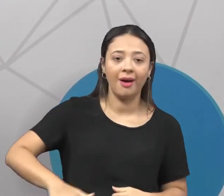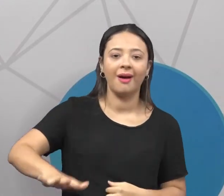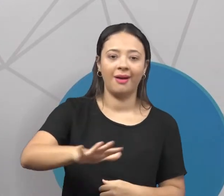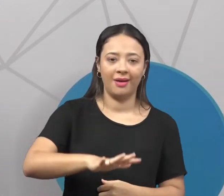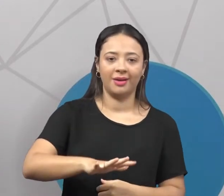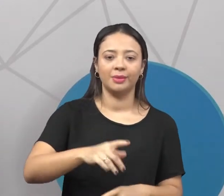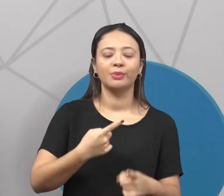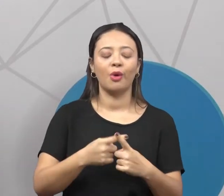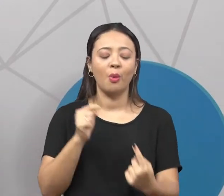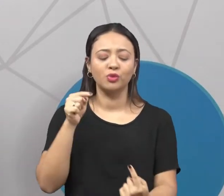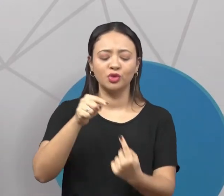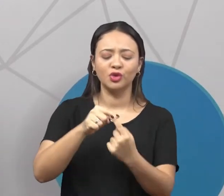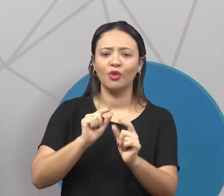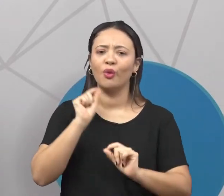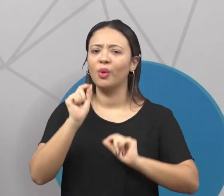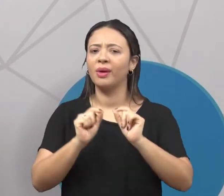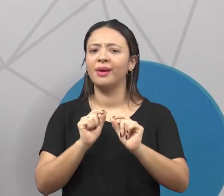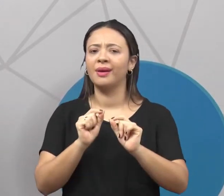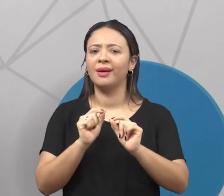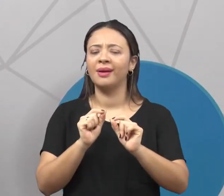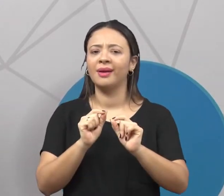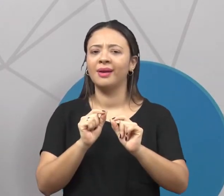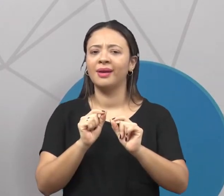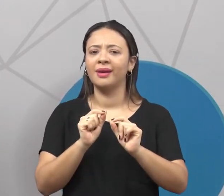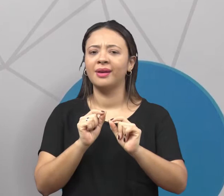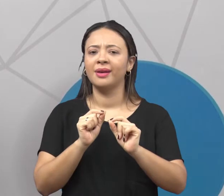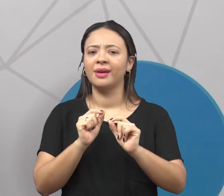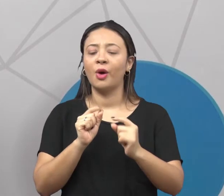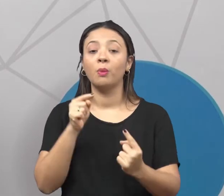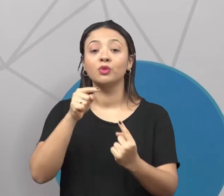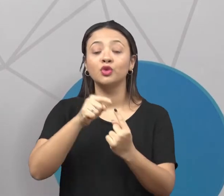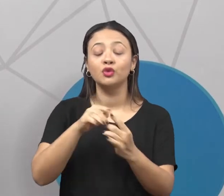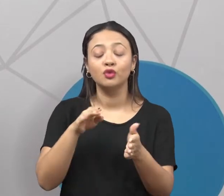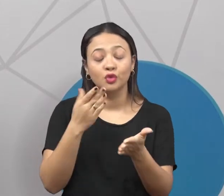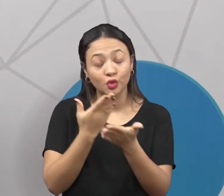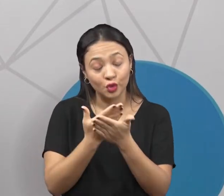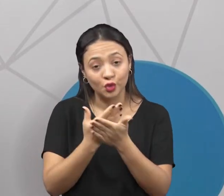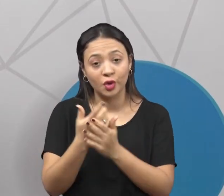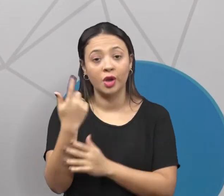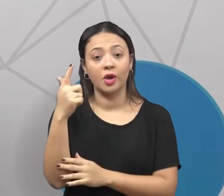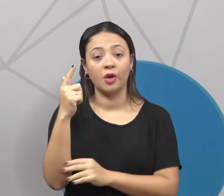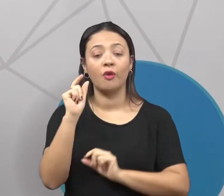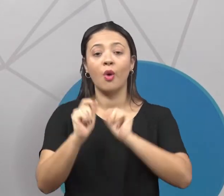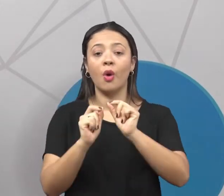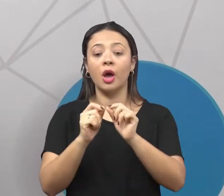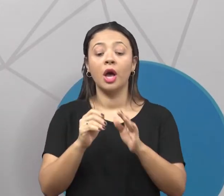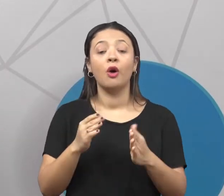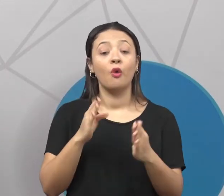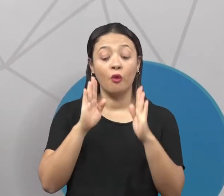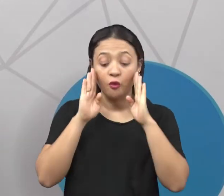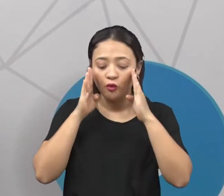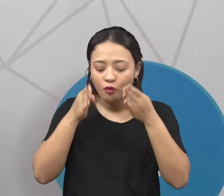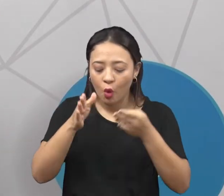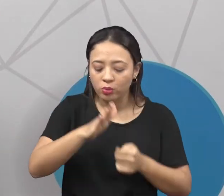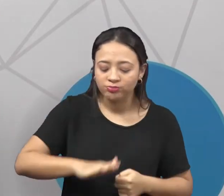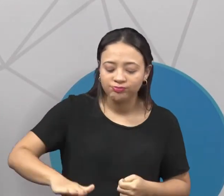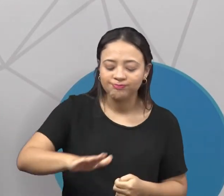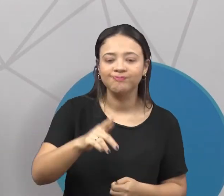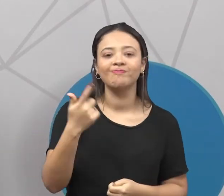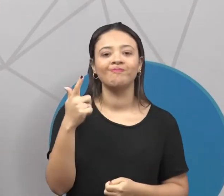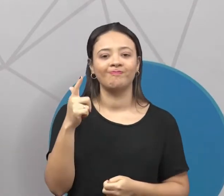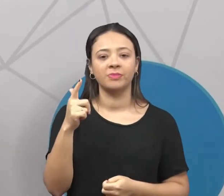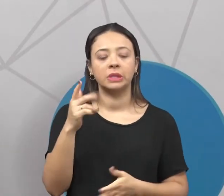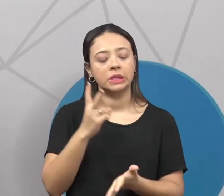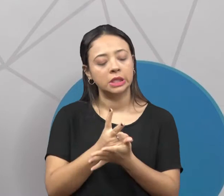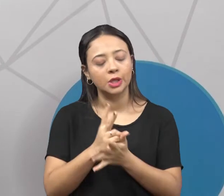o objetivo principal, né, o centro do estudo da geografia é o espaço geográfico. Então, toda vez que o homem modifica